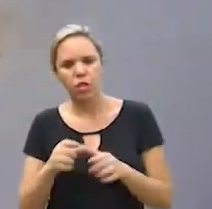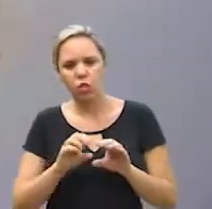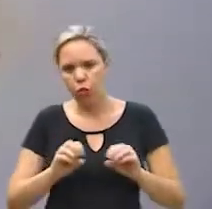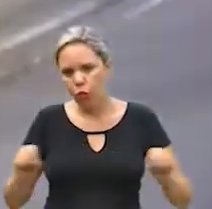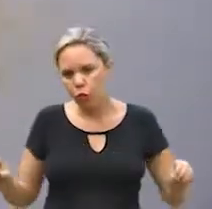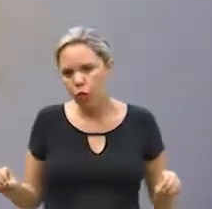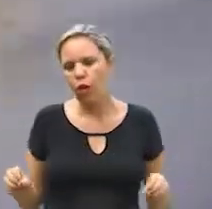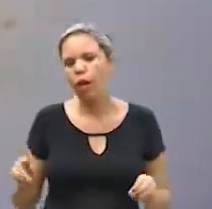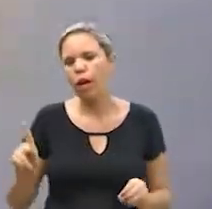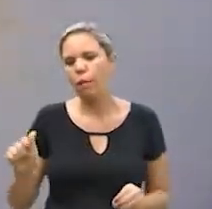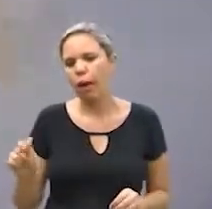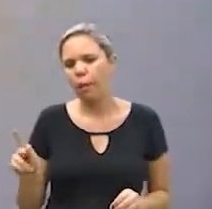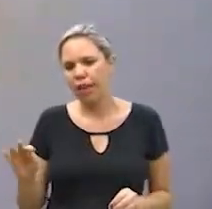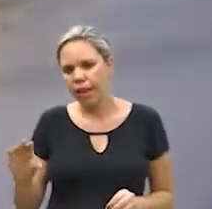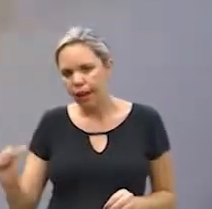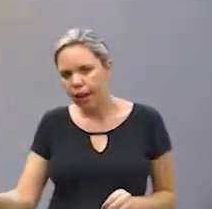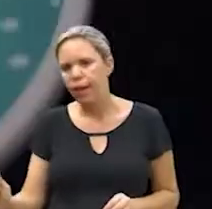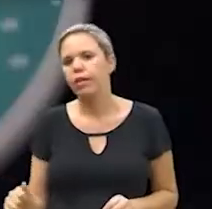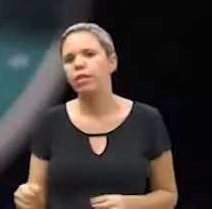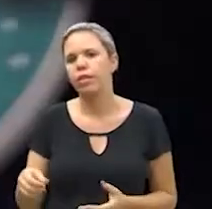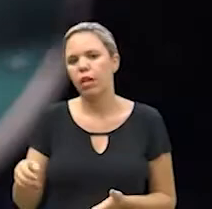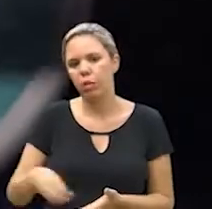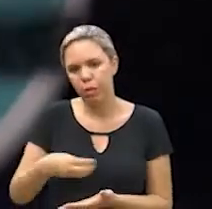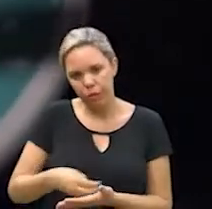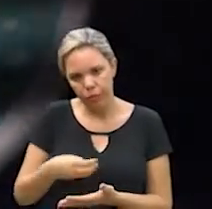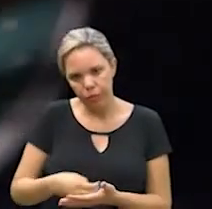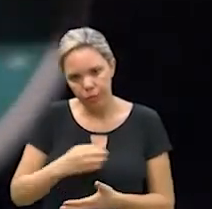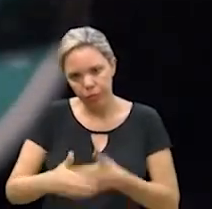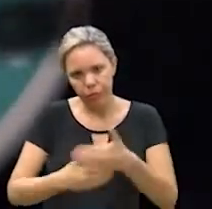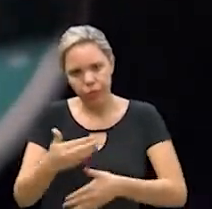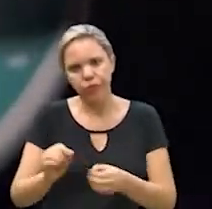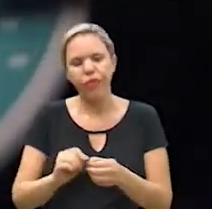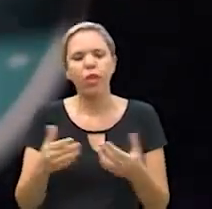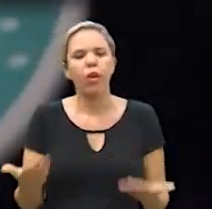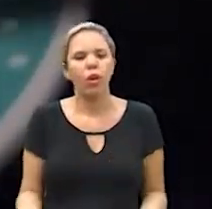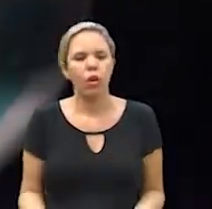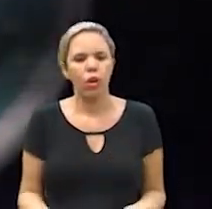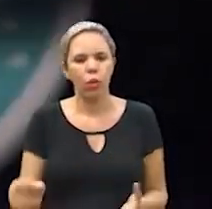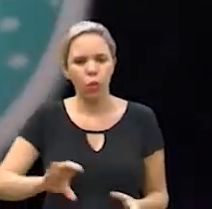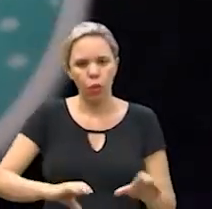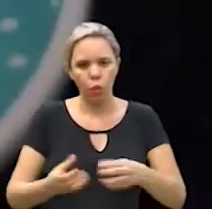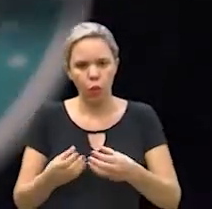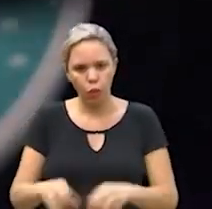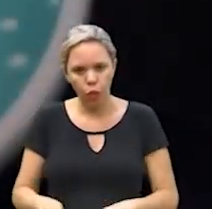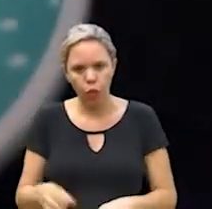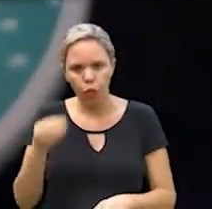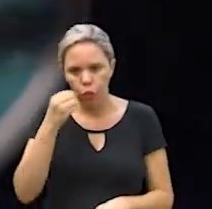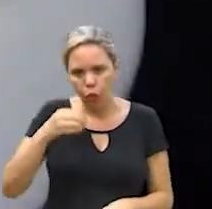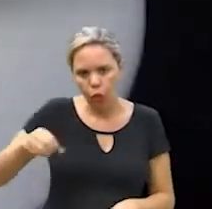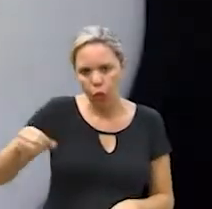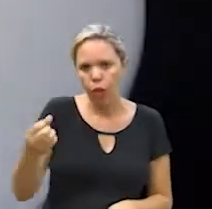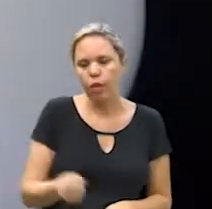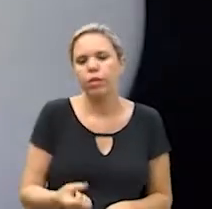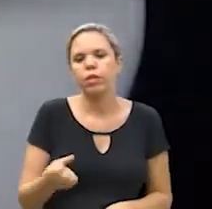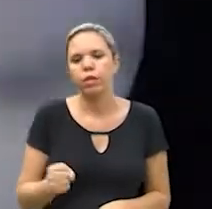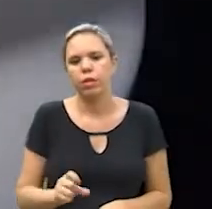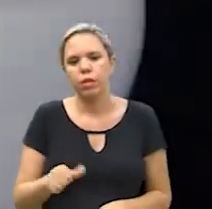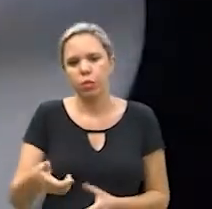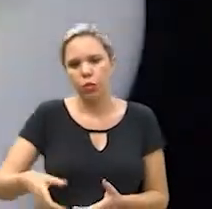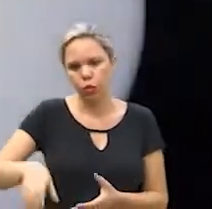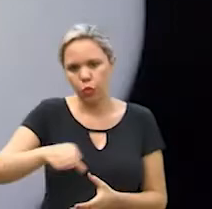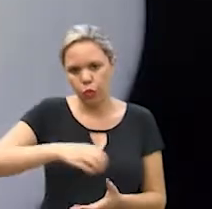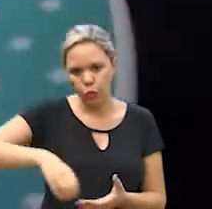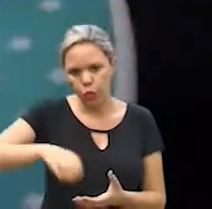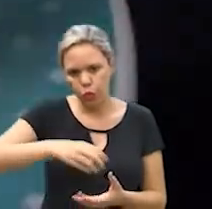defumada e aí você vai bater ele. A sequência aqui é, você vai colocar o ovo na farinha de trigo, passar no